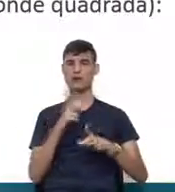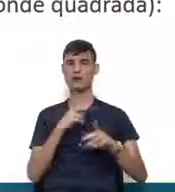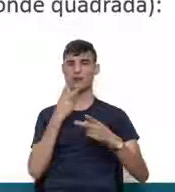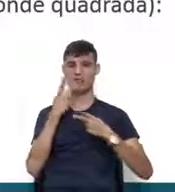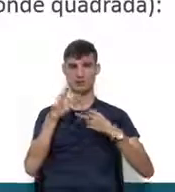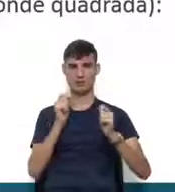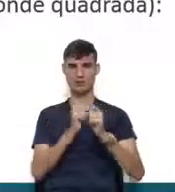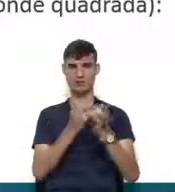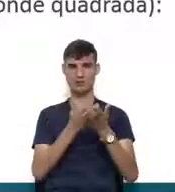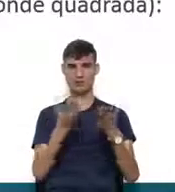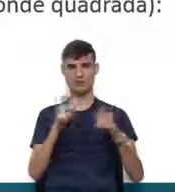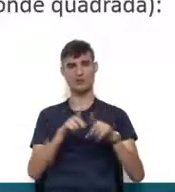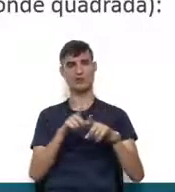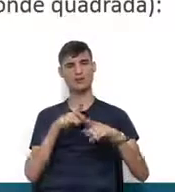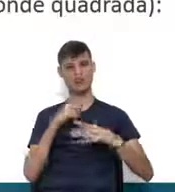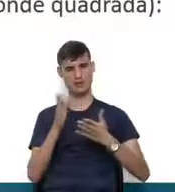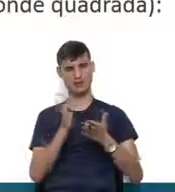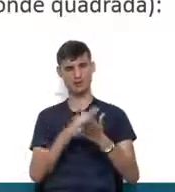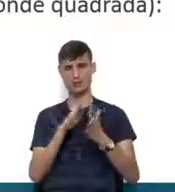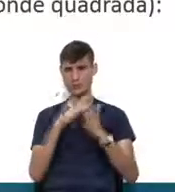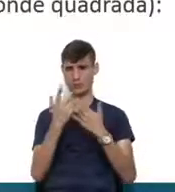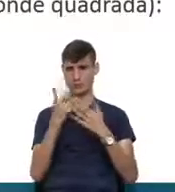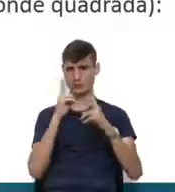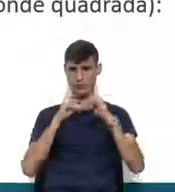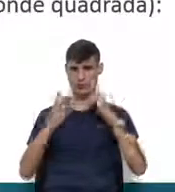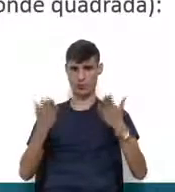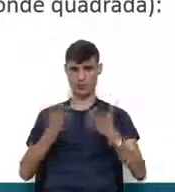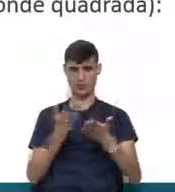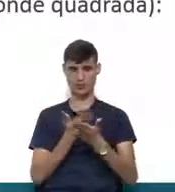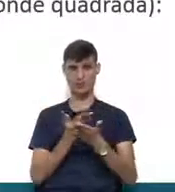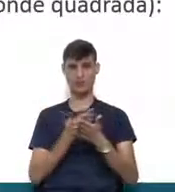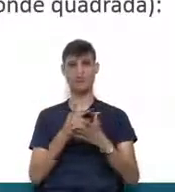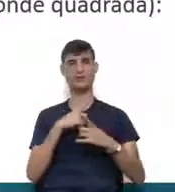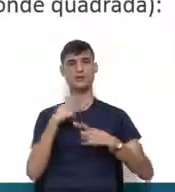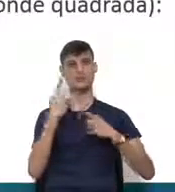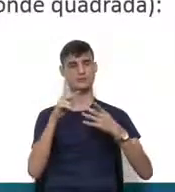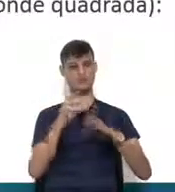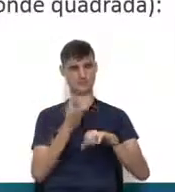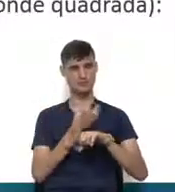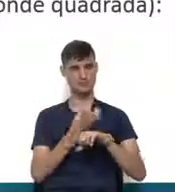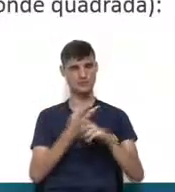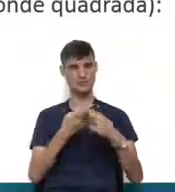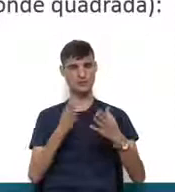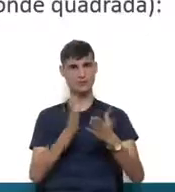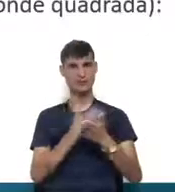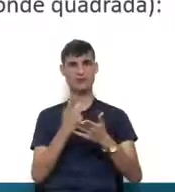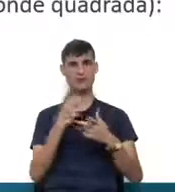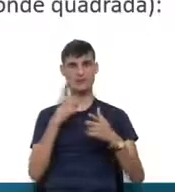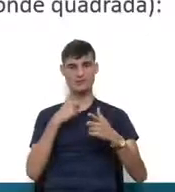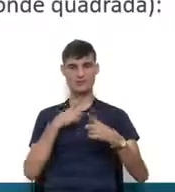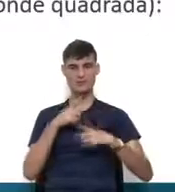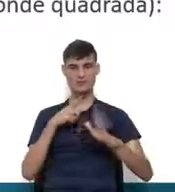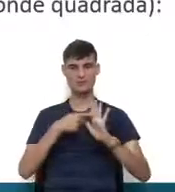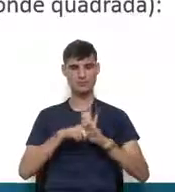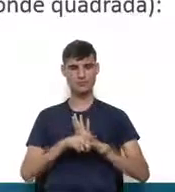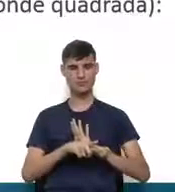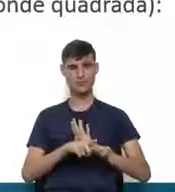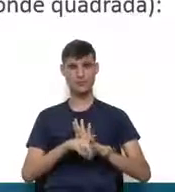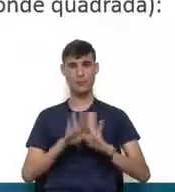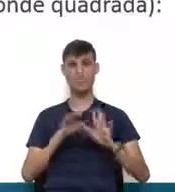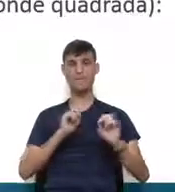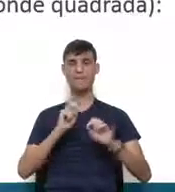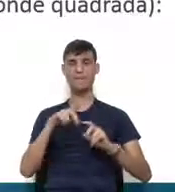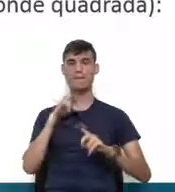que também tem no seu livro, então tudo que nós estamos vendo na aula de hoje tem lá no seu material didático para que você possa aprofundar. A questão